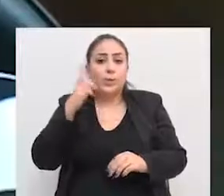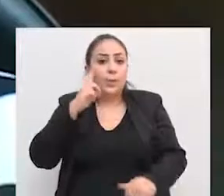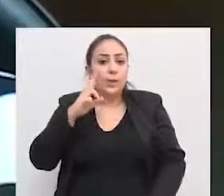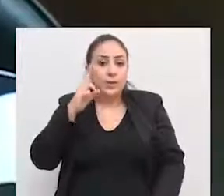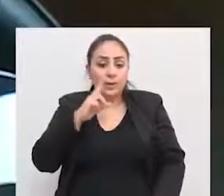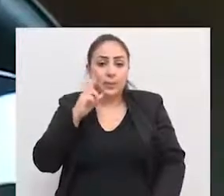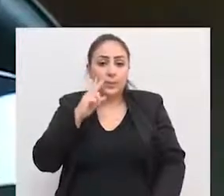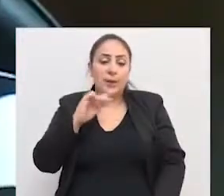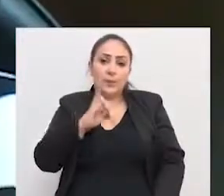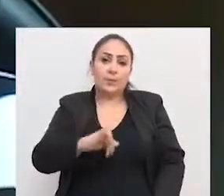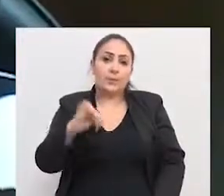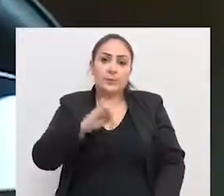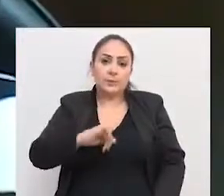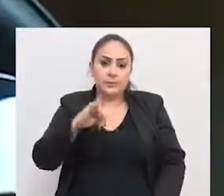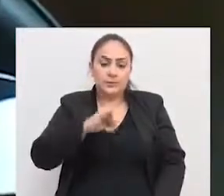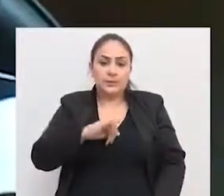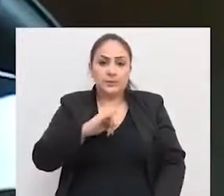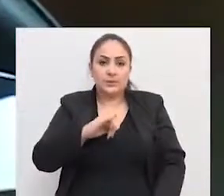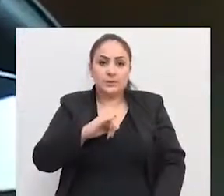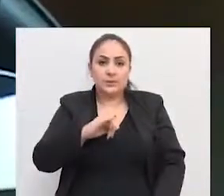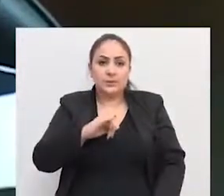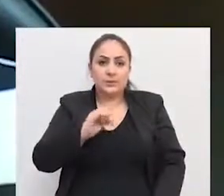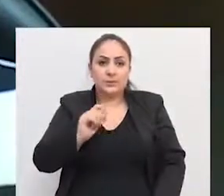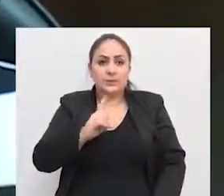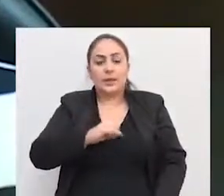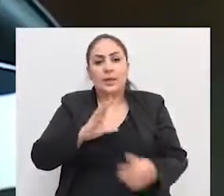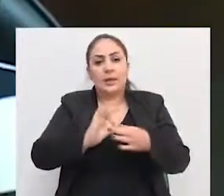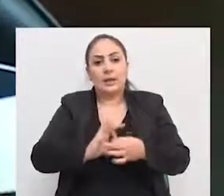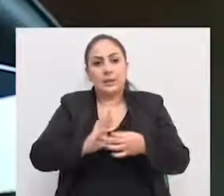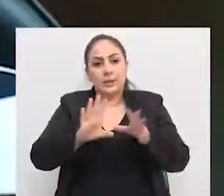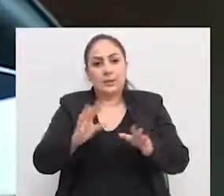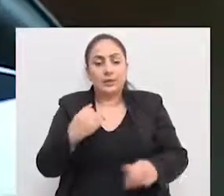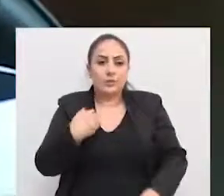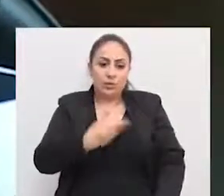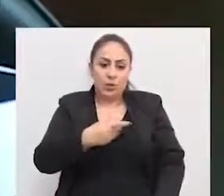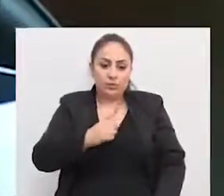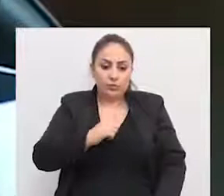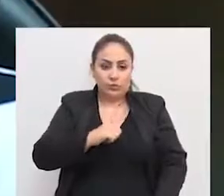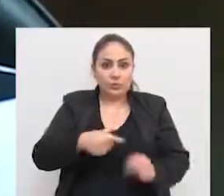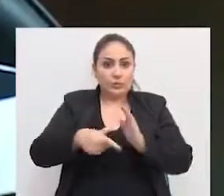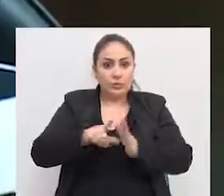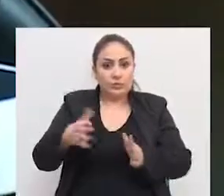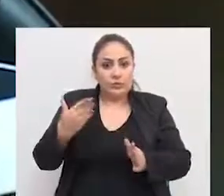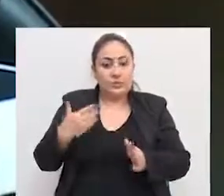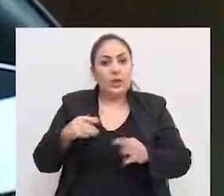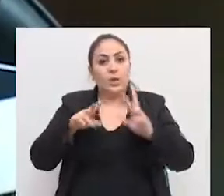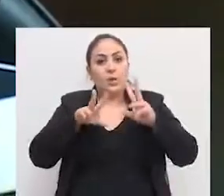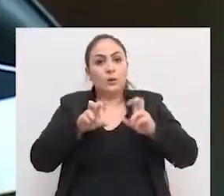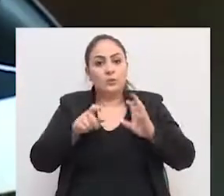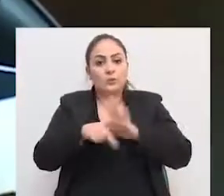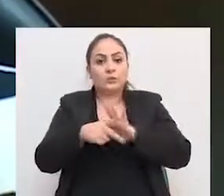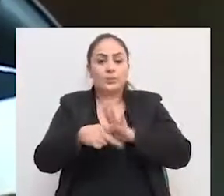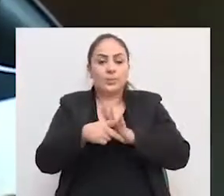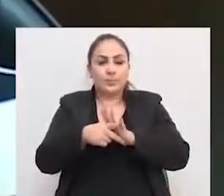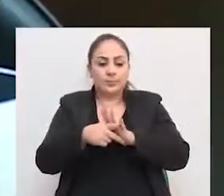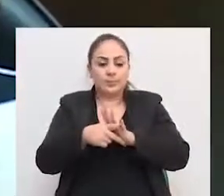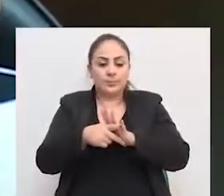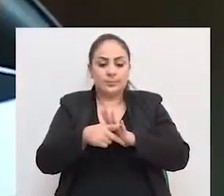vai resgatar a importância, né? Que é da liberdade que a gente tinha e da